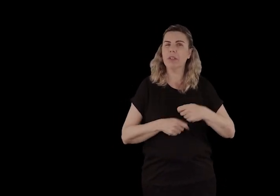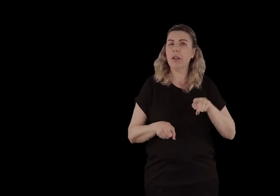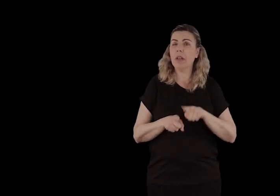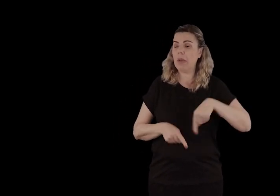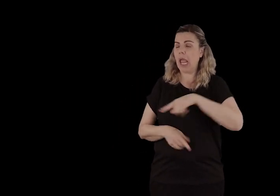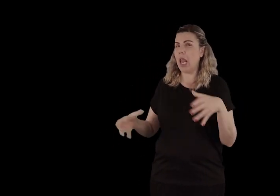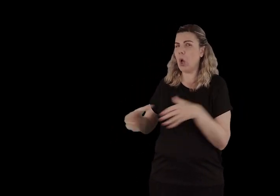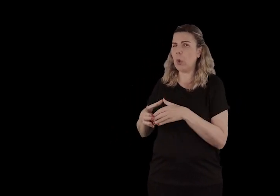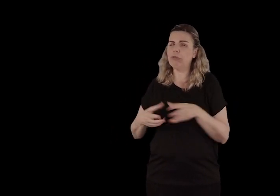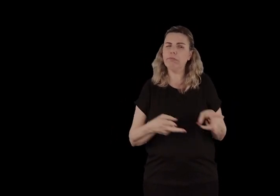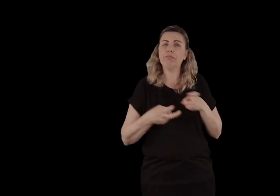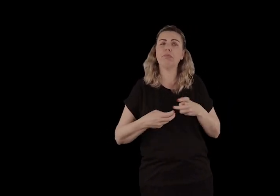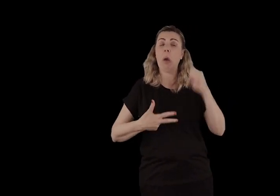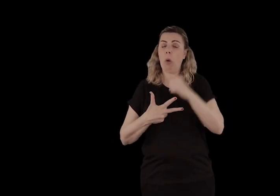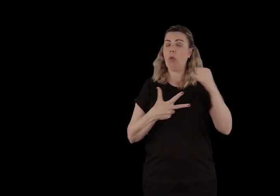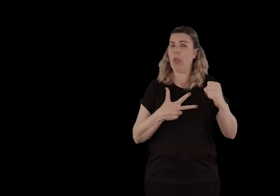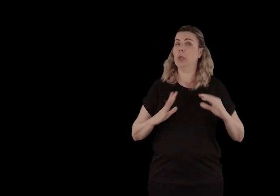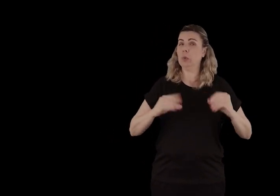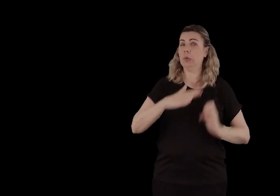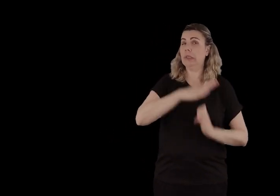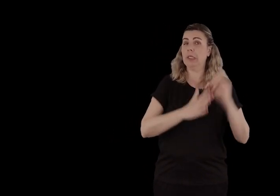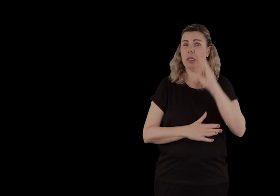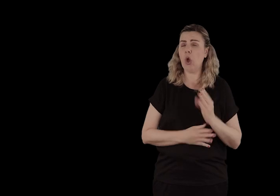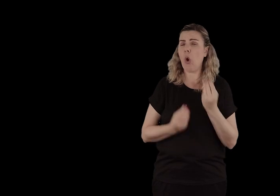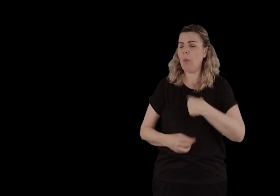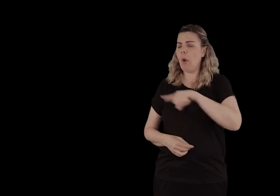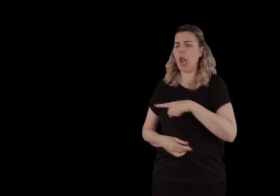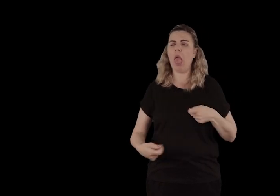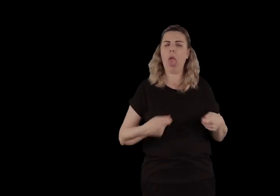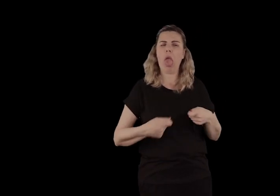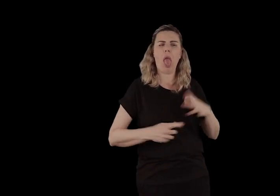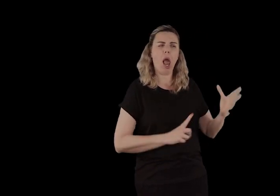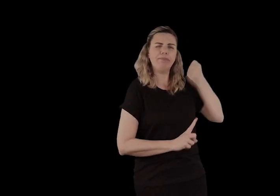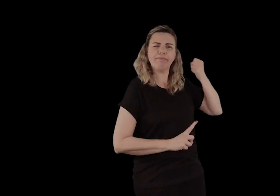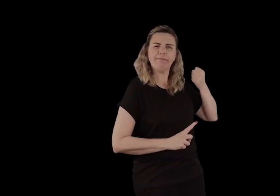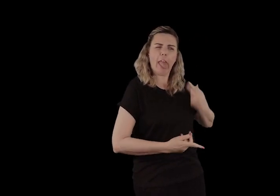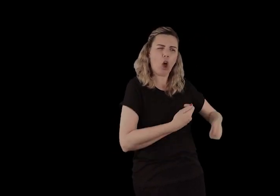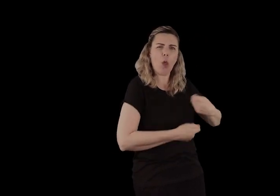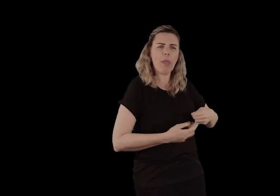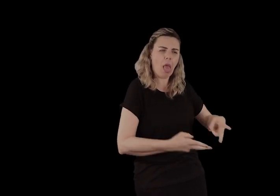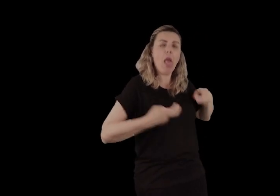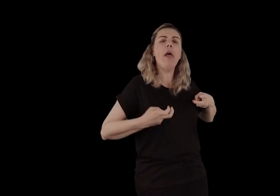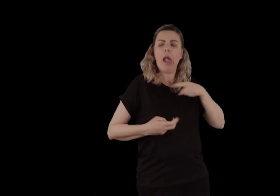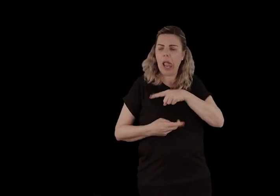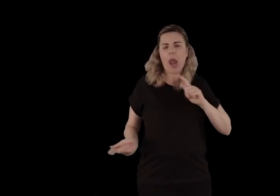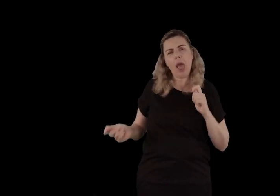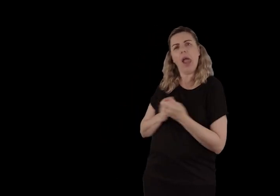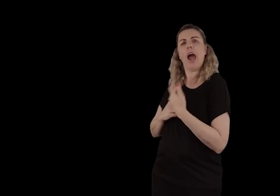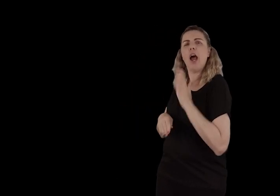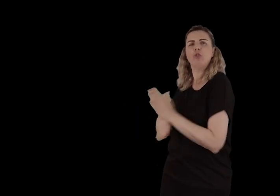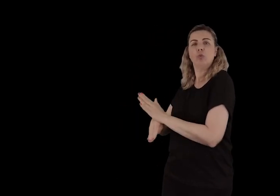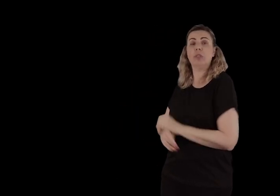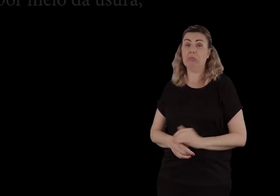e seus agentes infiltrados nos 3 poderes do Estado brasileiro. De como eles tramaram e executaram o sequestro da economia para transformá-la a favor deles.